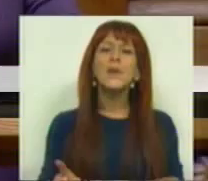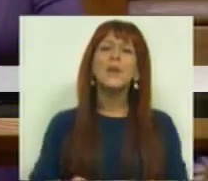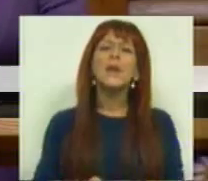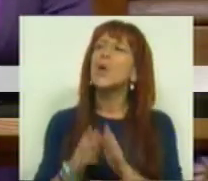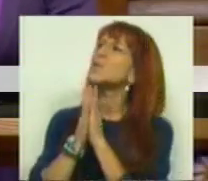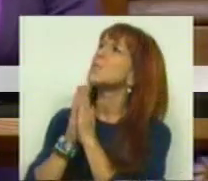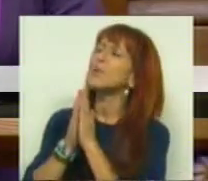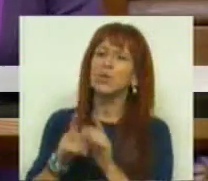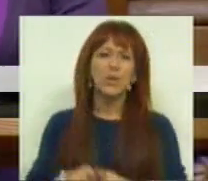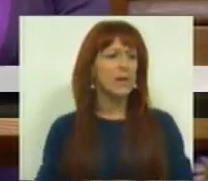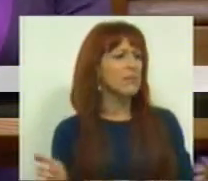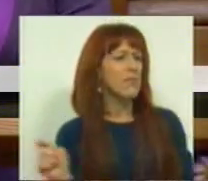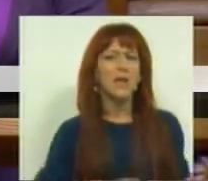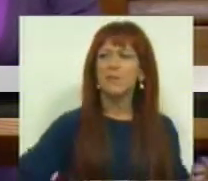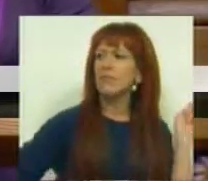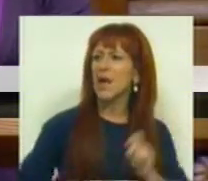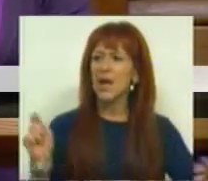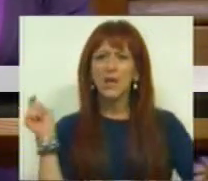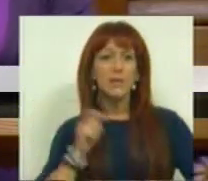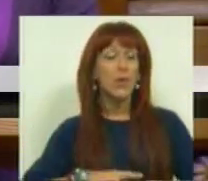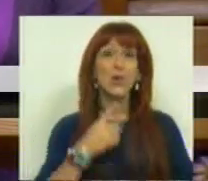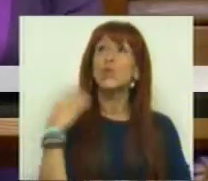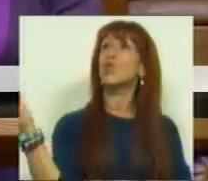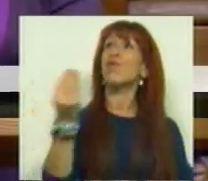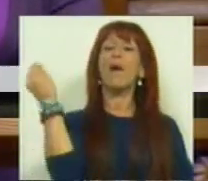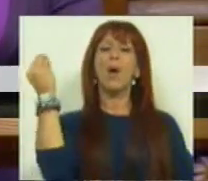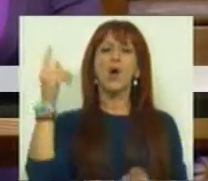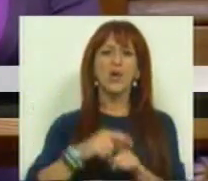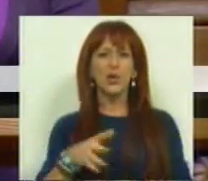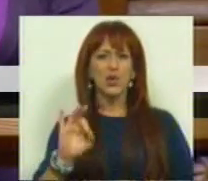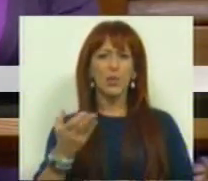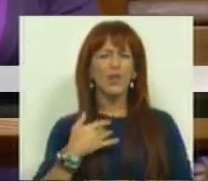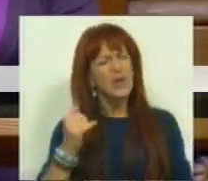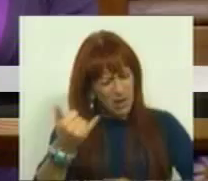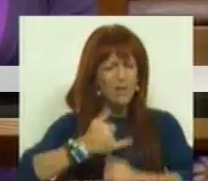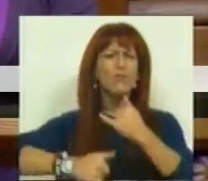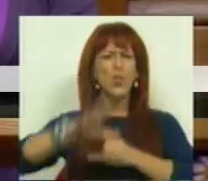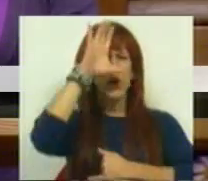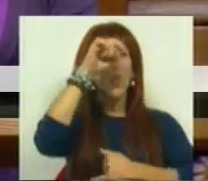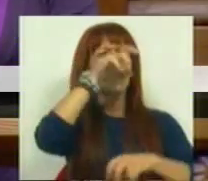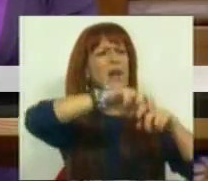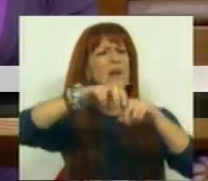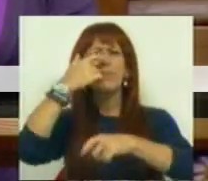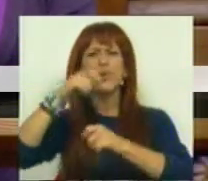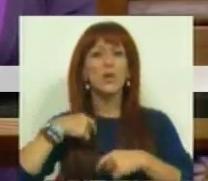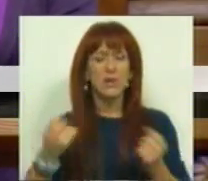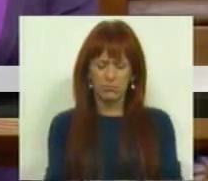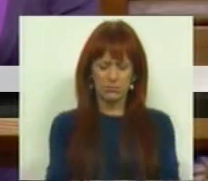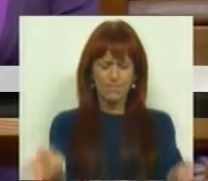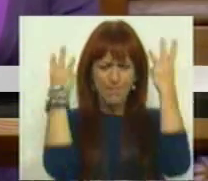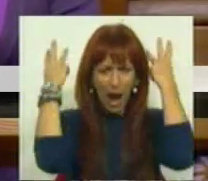os apelos de meses e meses dos notáveis do PSD para a remodelação do Governo foram